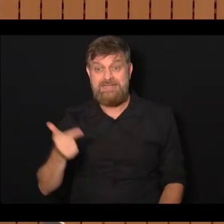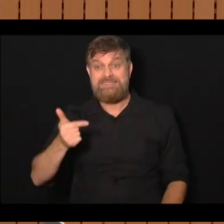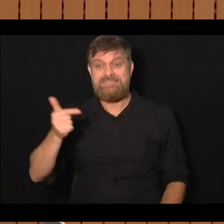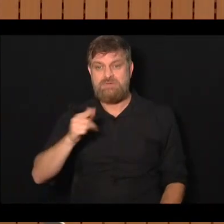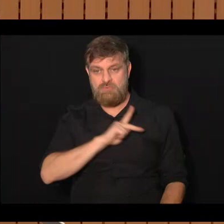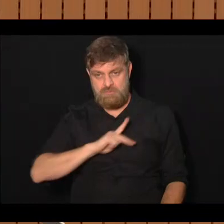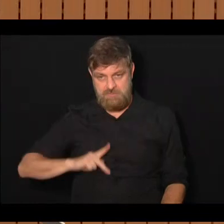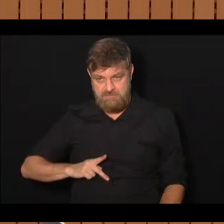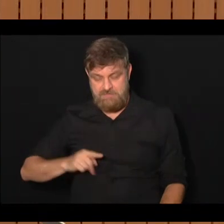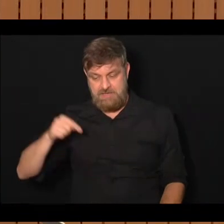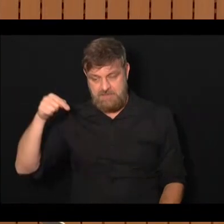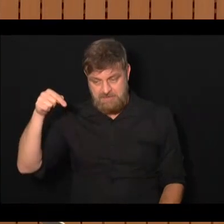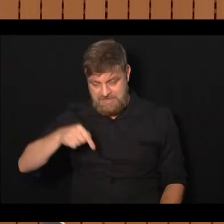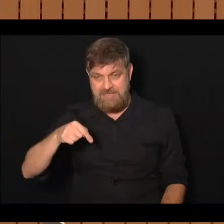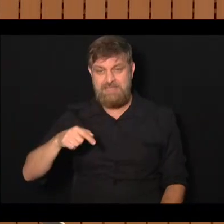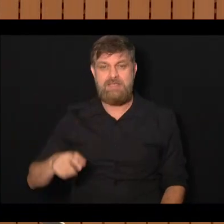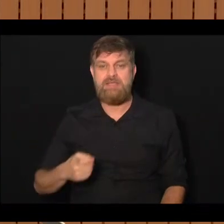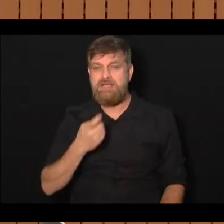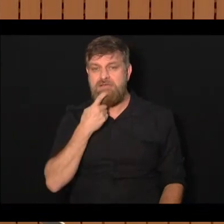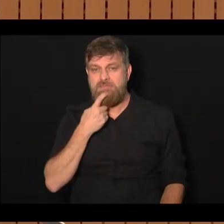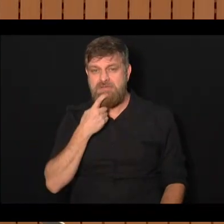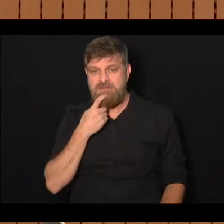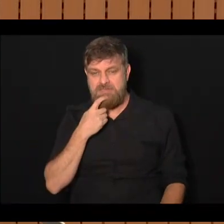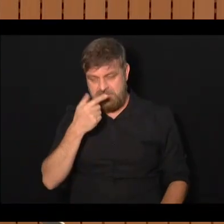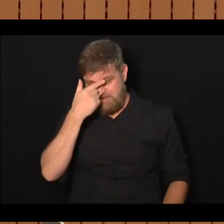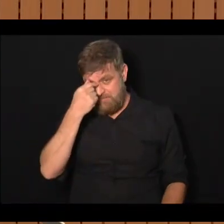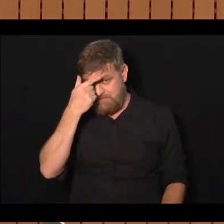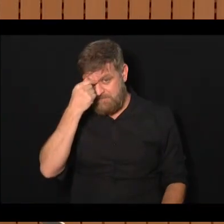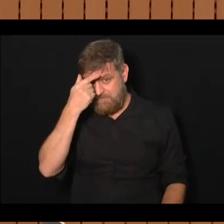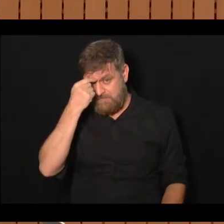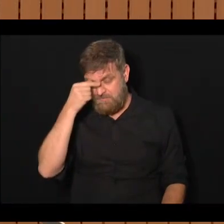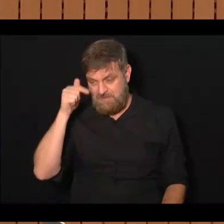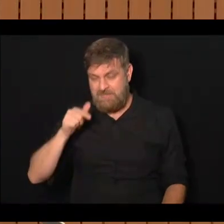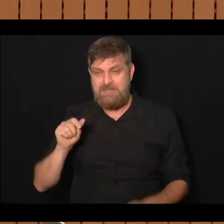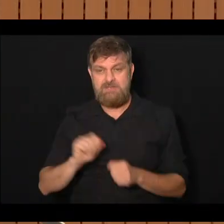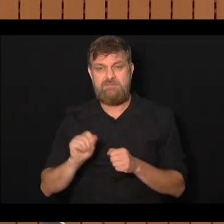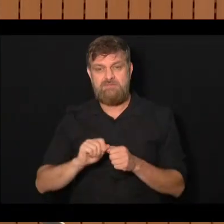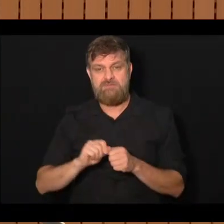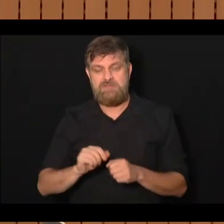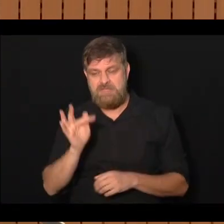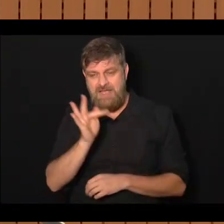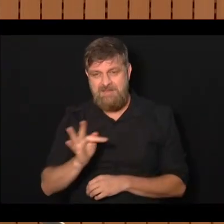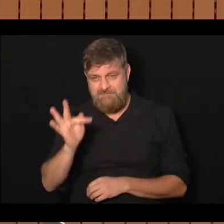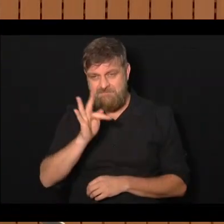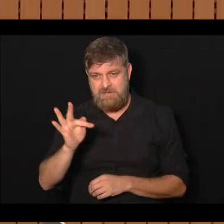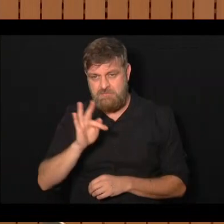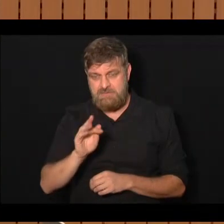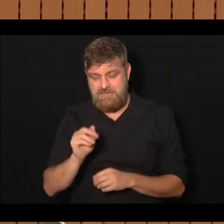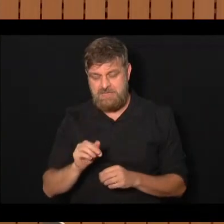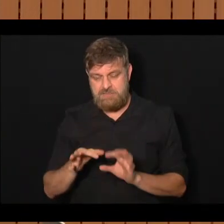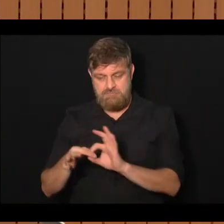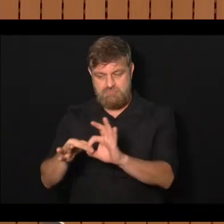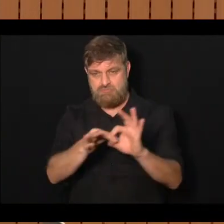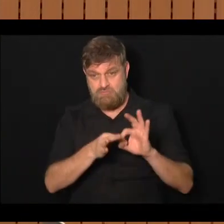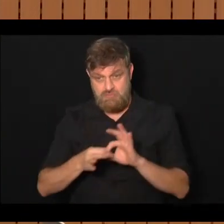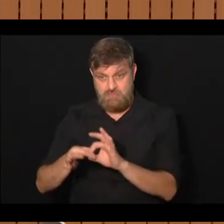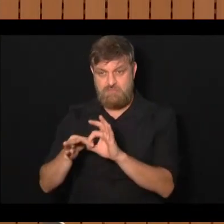seguiu a carreira frente à universidade. Monsenhor Salim transformou o grupo de faculdades em Universidade Católica de